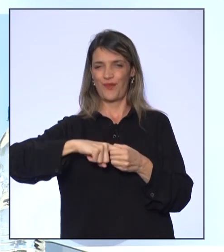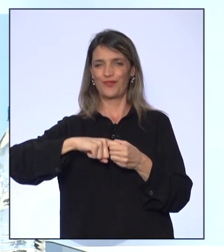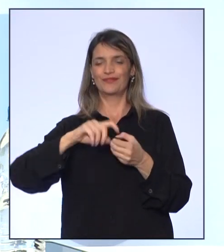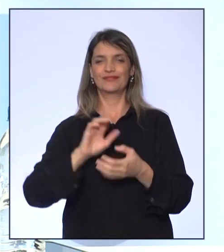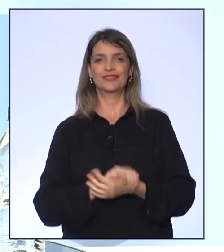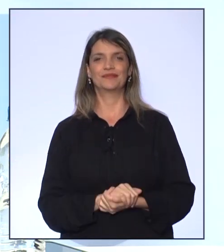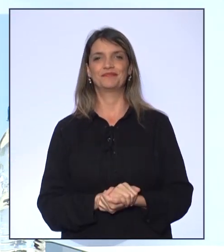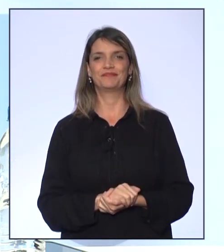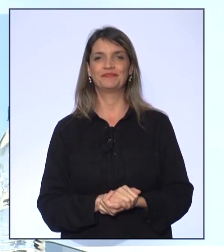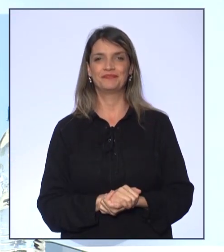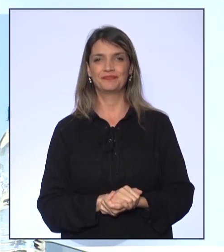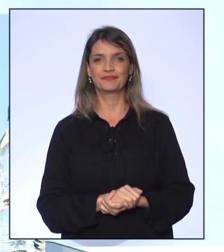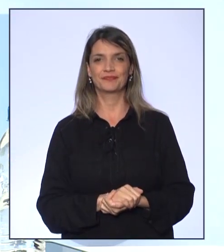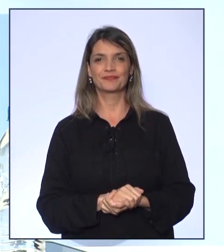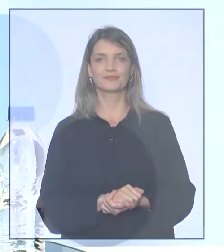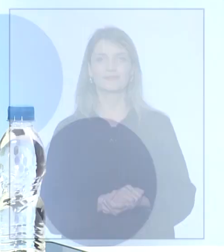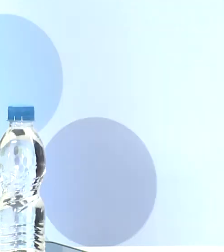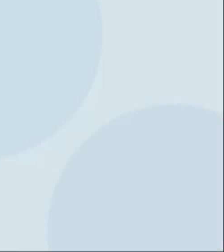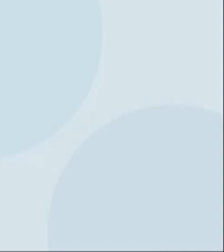retornaremos, tá ok? Até daqui a pouco.